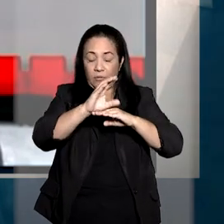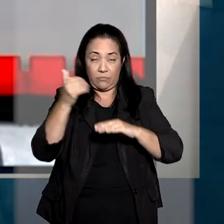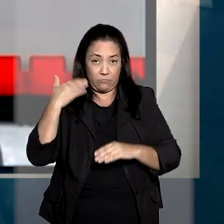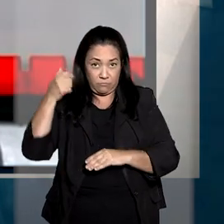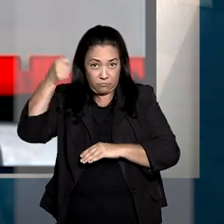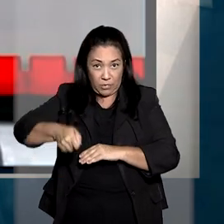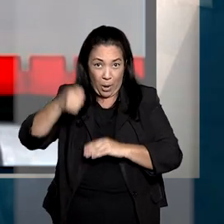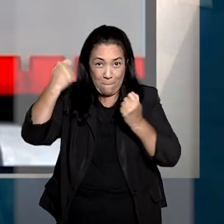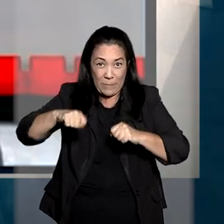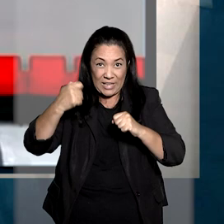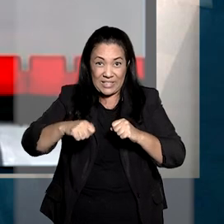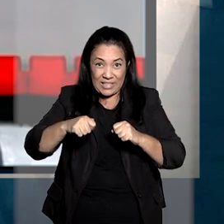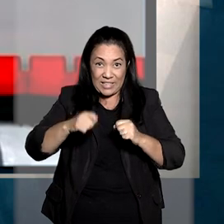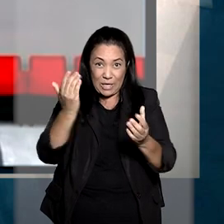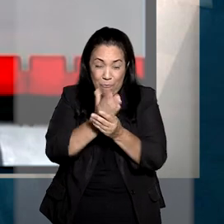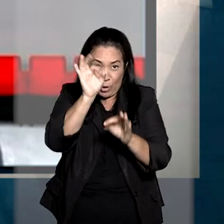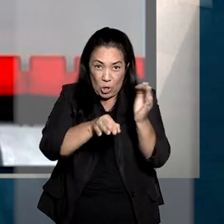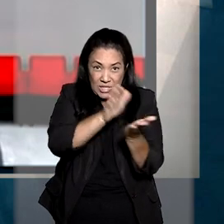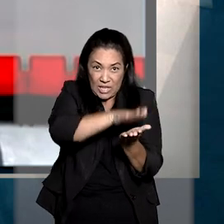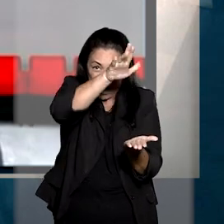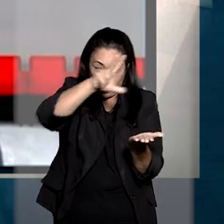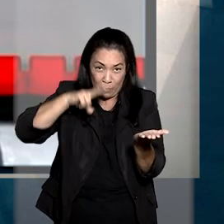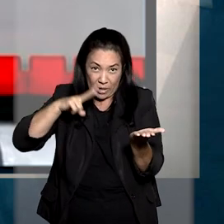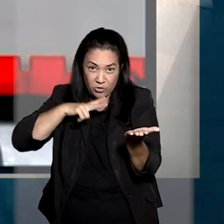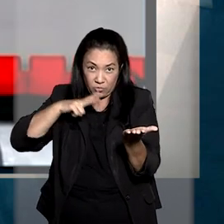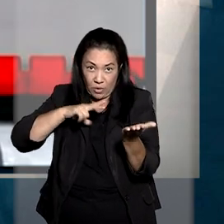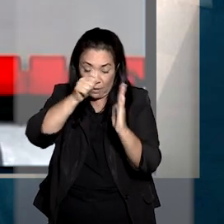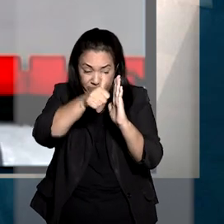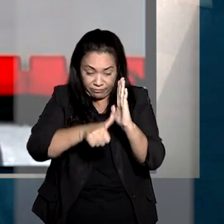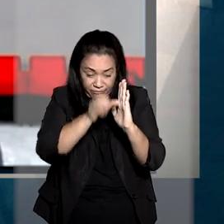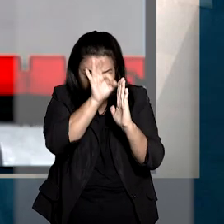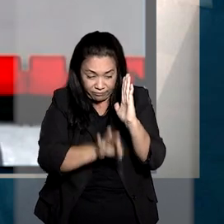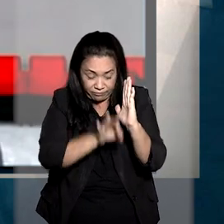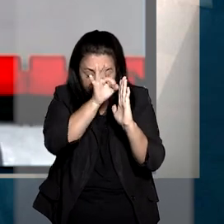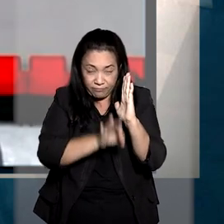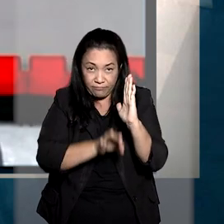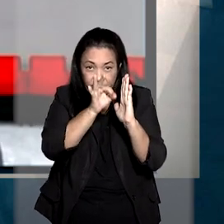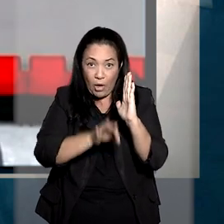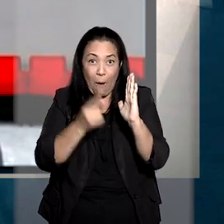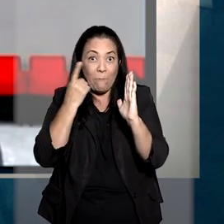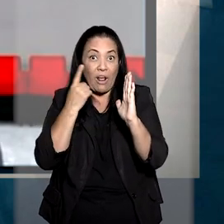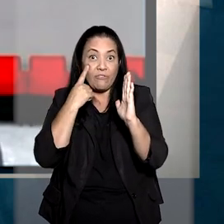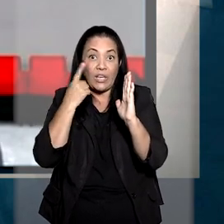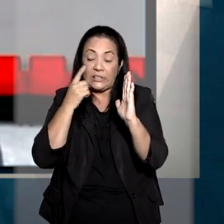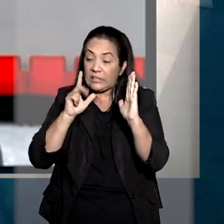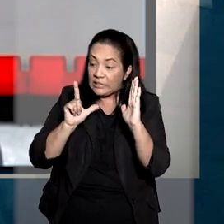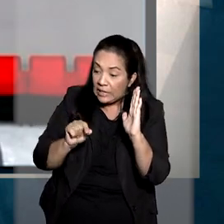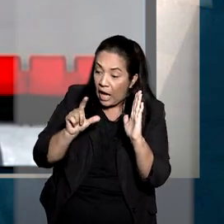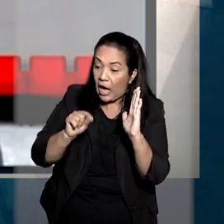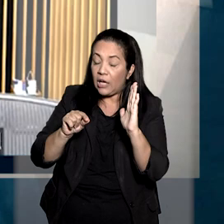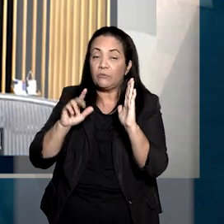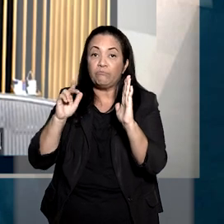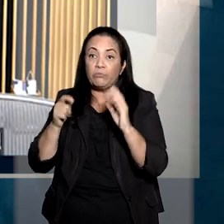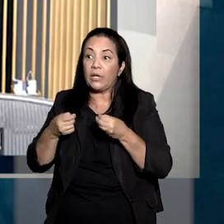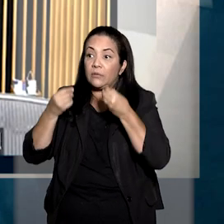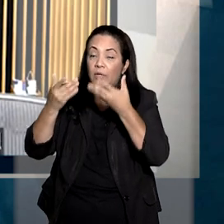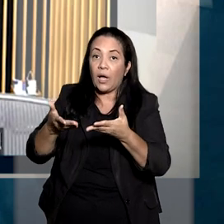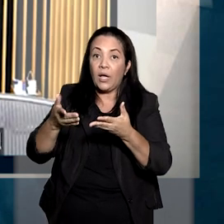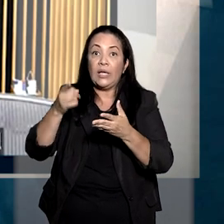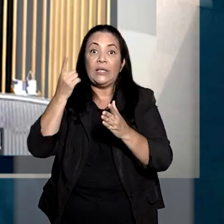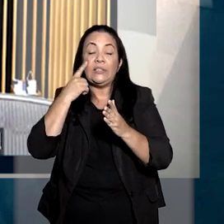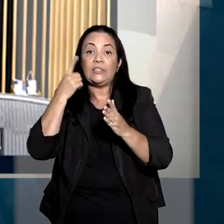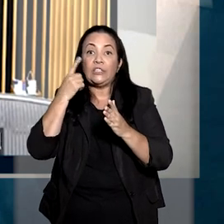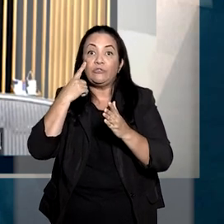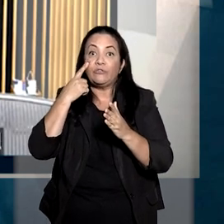necessário permitir que os juízes examinem cada caso de maneira individualizada Além disso o juiz deverá verificar